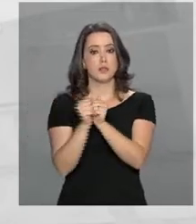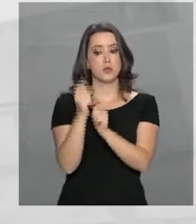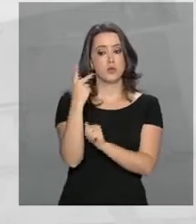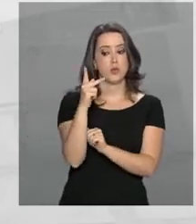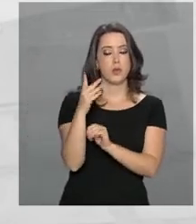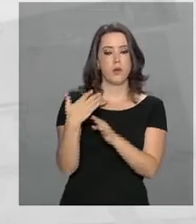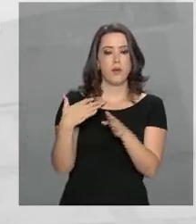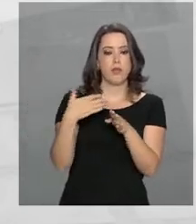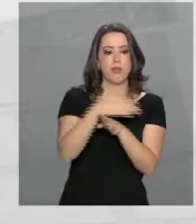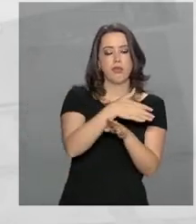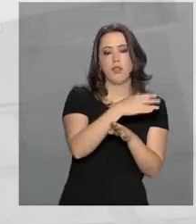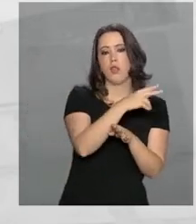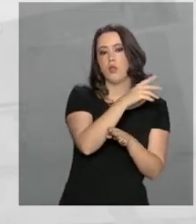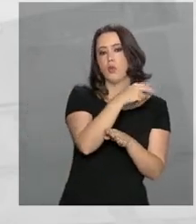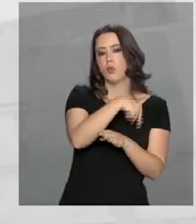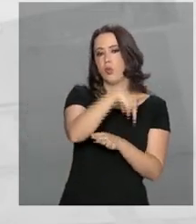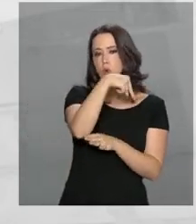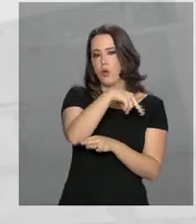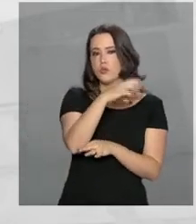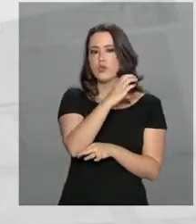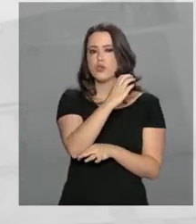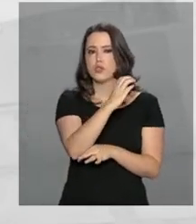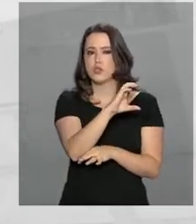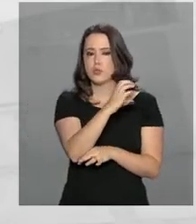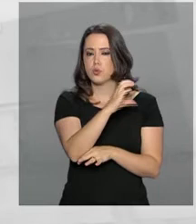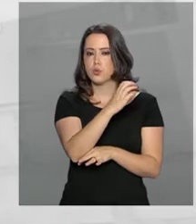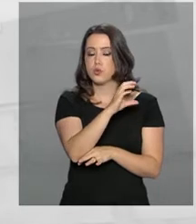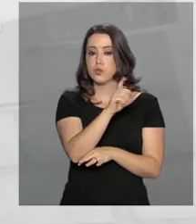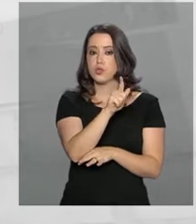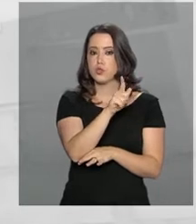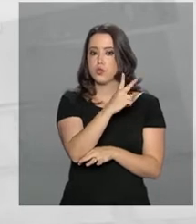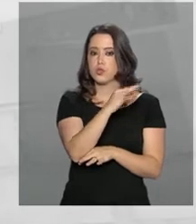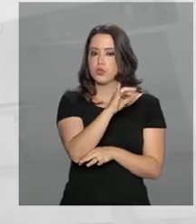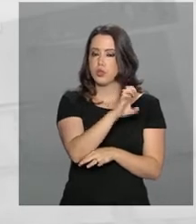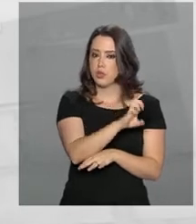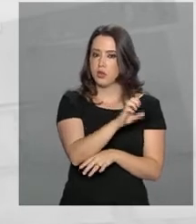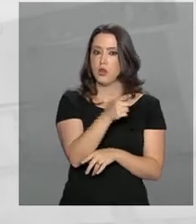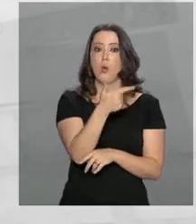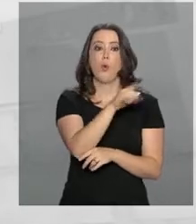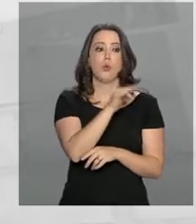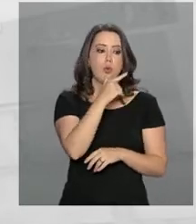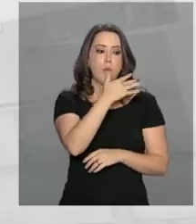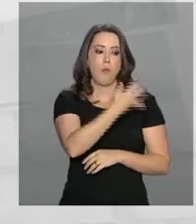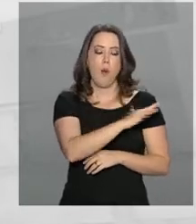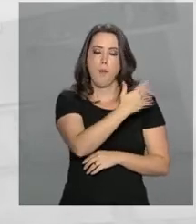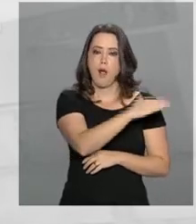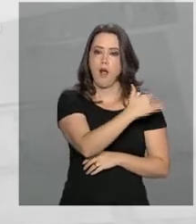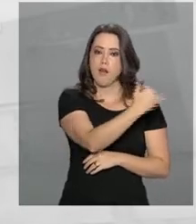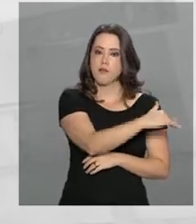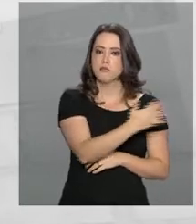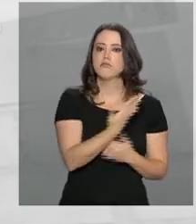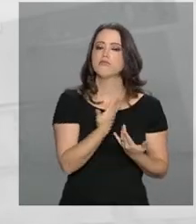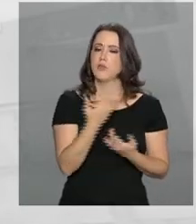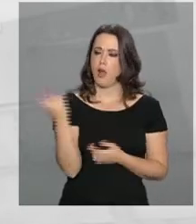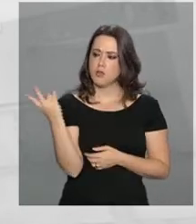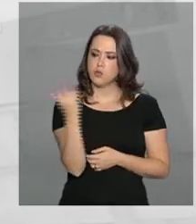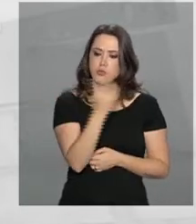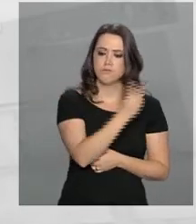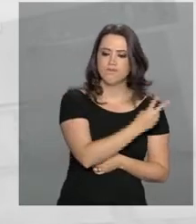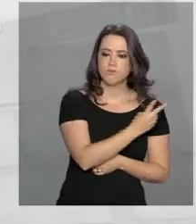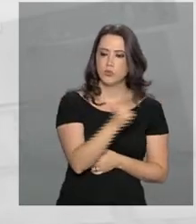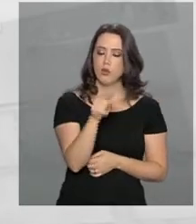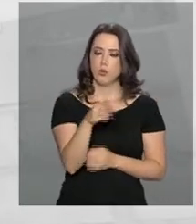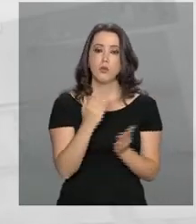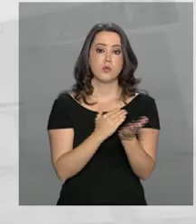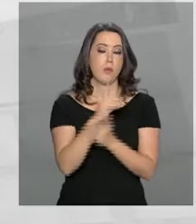aos portos do norte do Chile, criando uma saída do Brasil para o Oceano Pacífico. A previsão é que as obras das duas pontes comecem